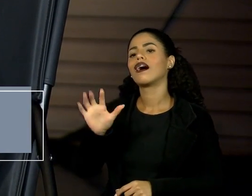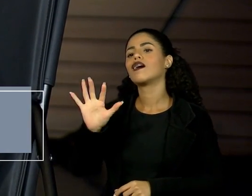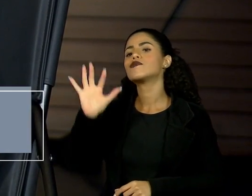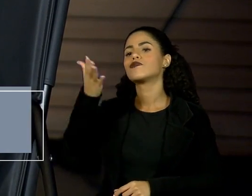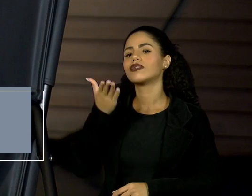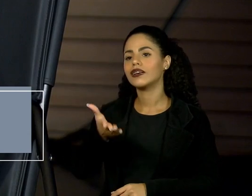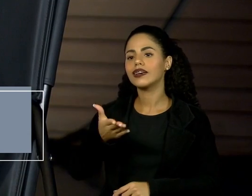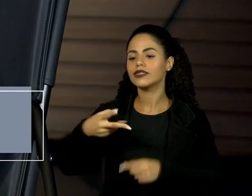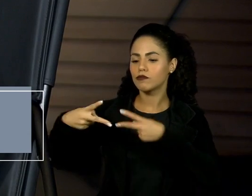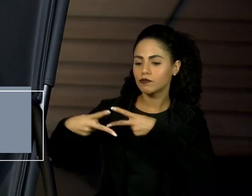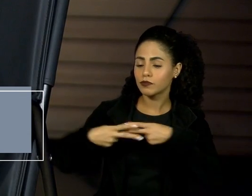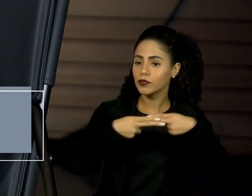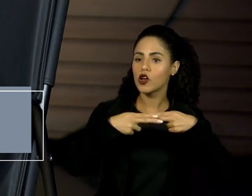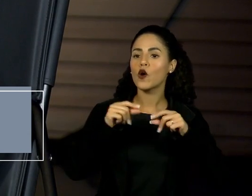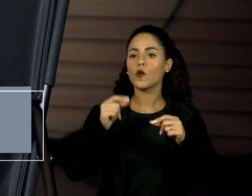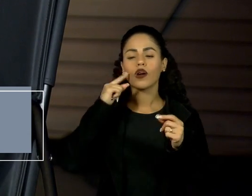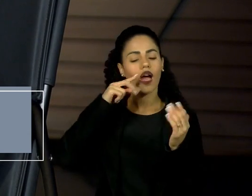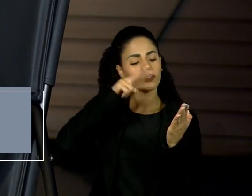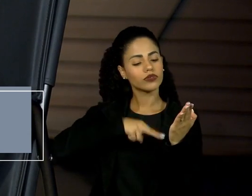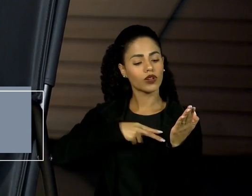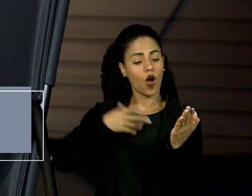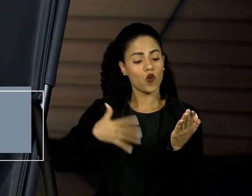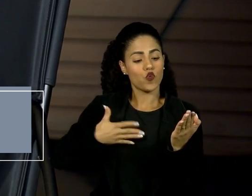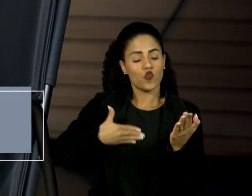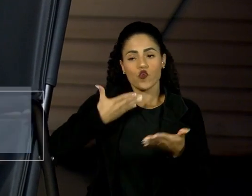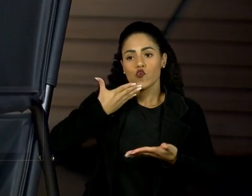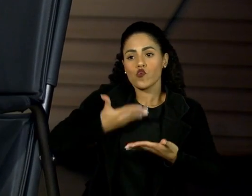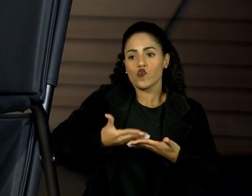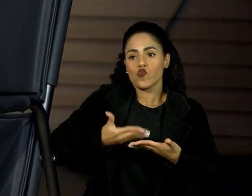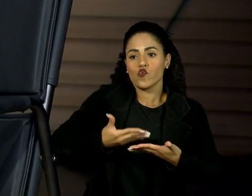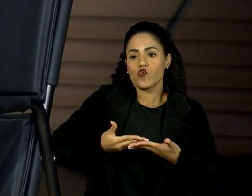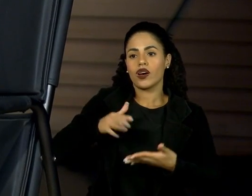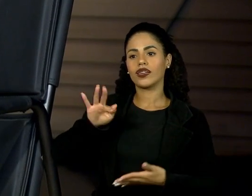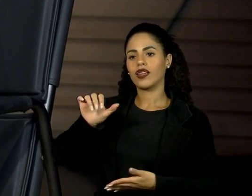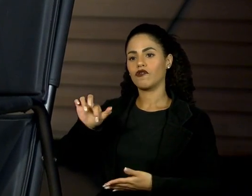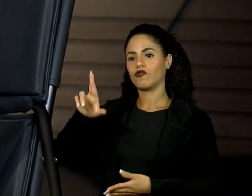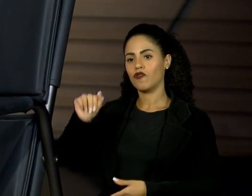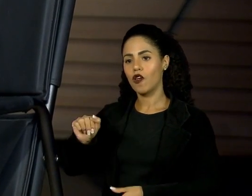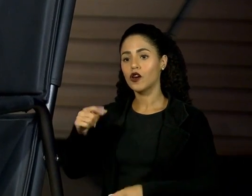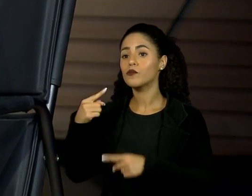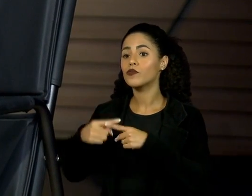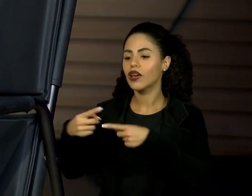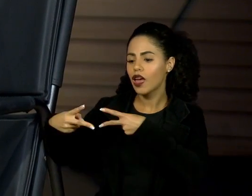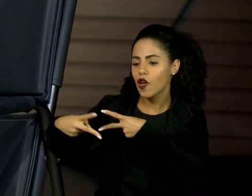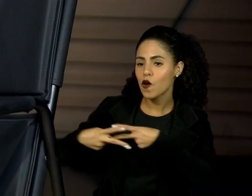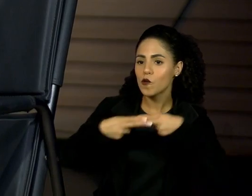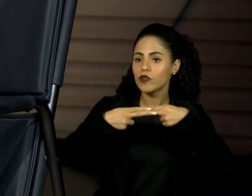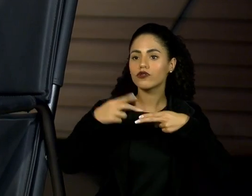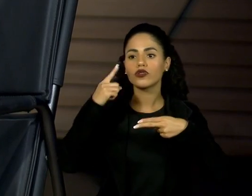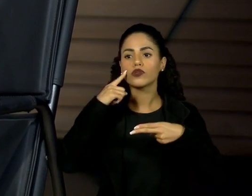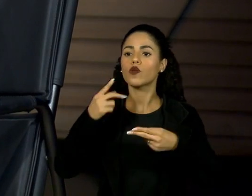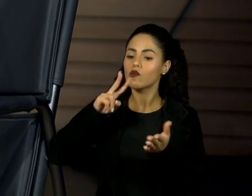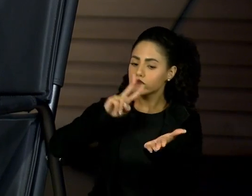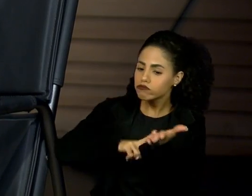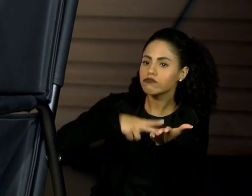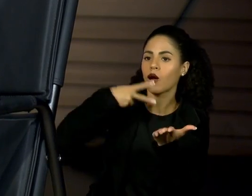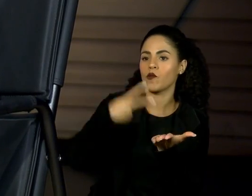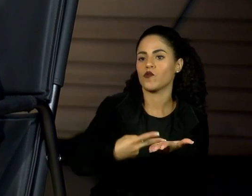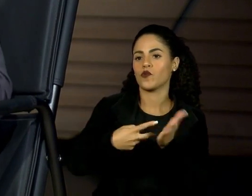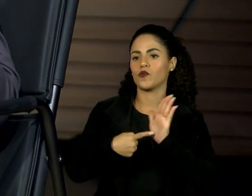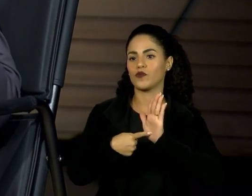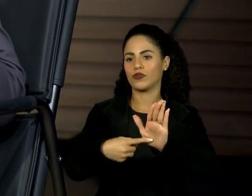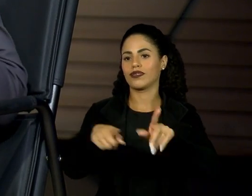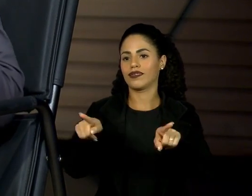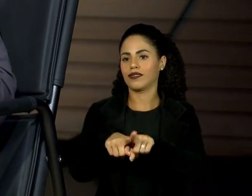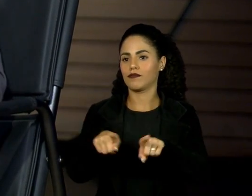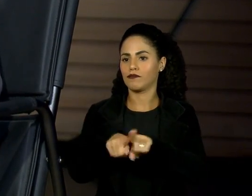nessa edição da Penguin, que encantou tanto a TikToker, né? Que é o fato de o editor dar espaço para o tradutor aparecer.